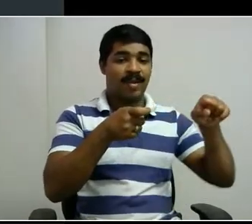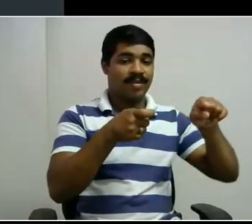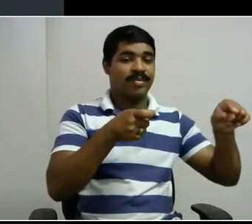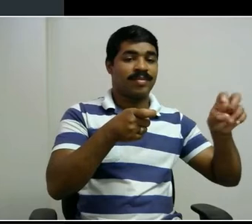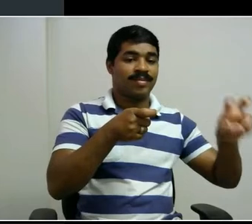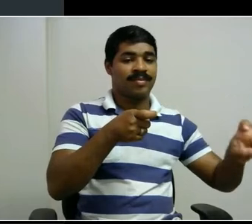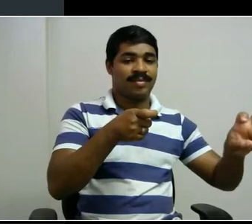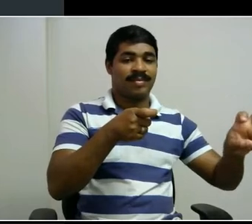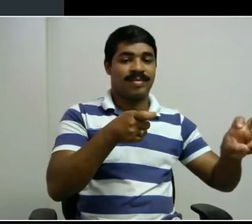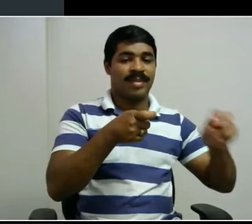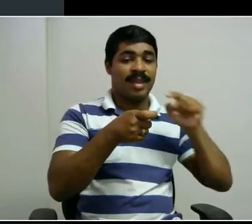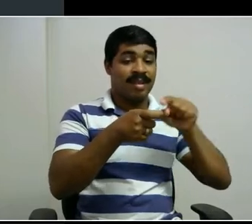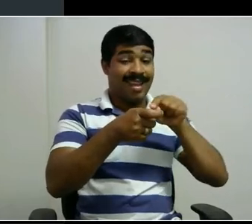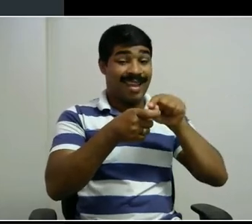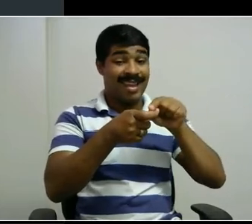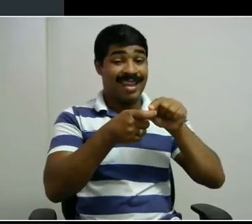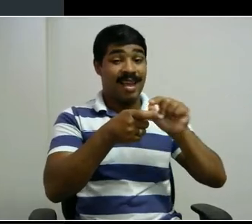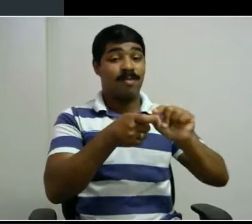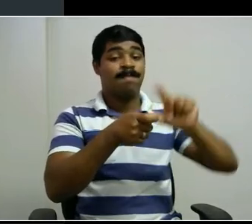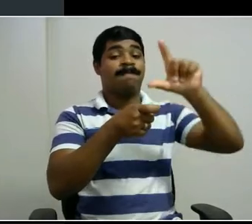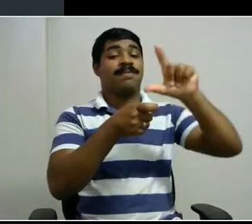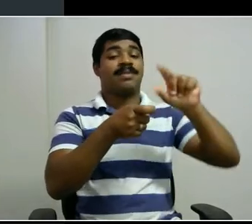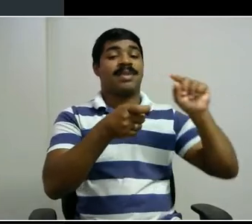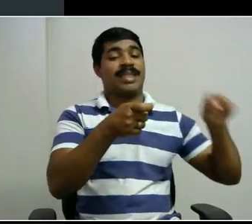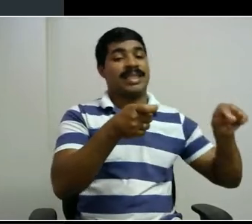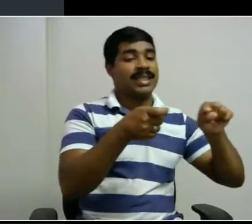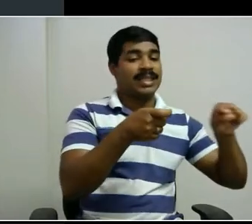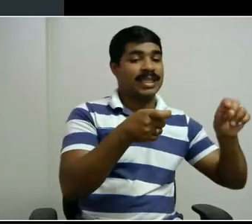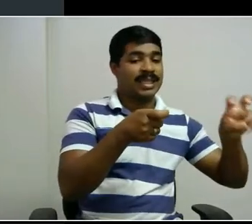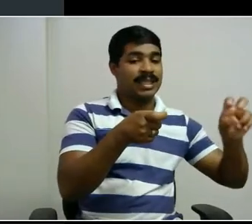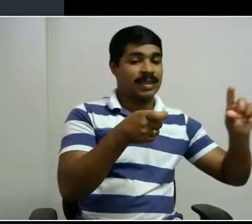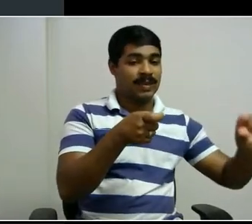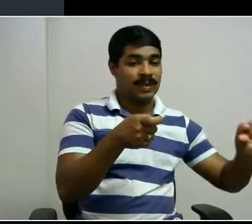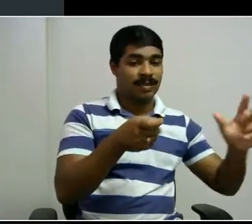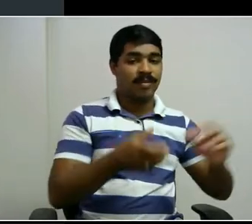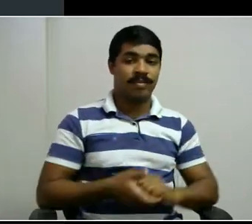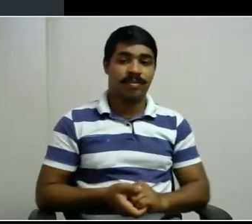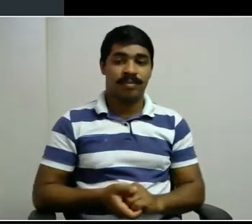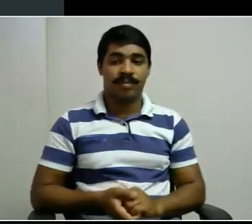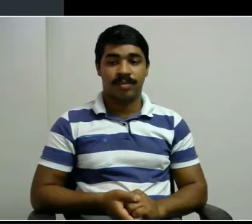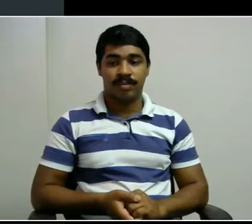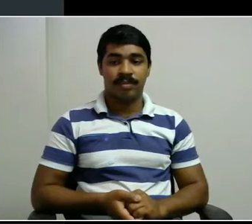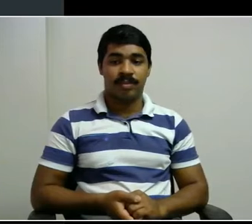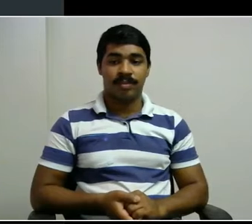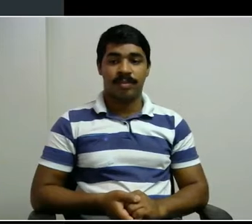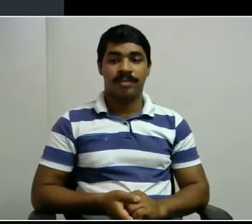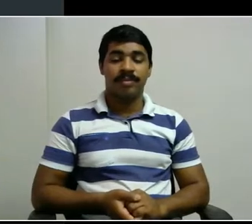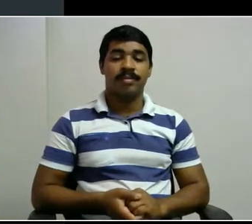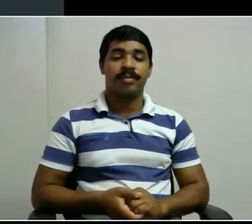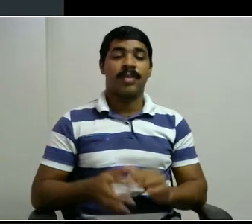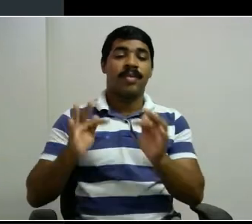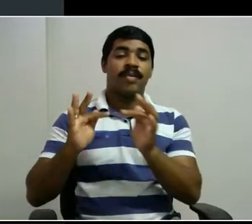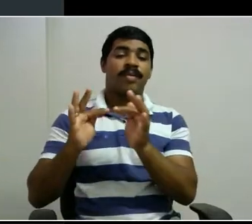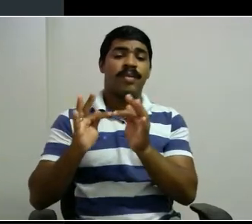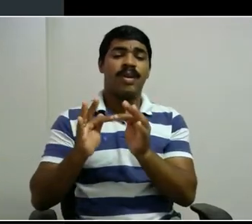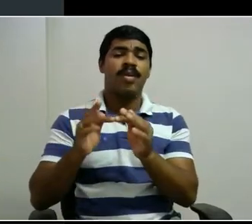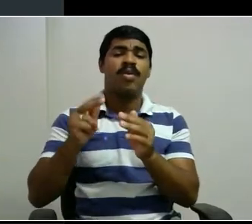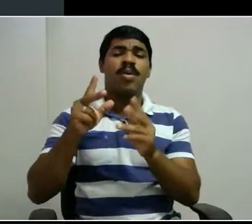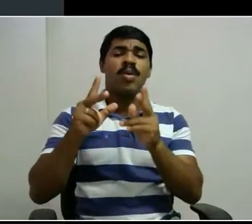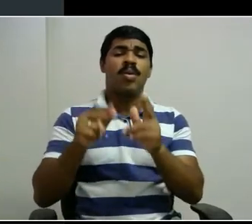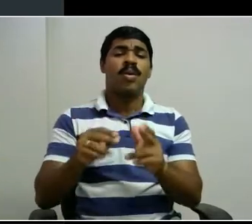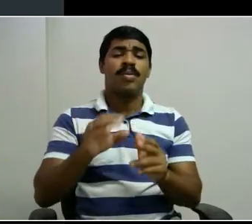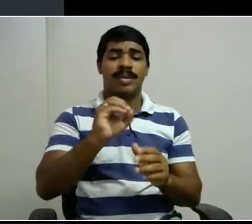menos 5, ou seja, ele é maior que menos 5. Então, x maior que menos 5. Tá? F de x igual a zero quando x for igual a menos 5,